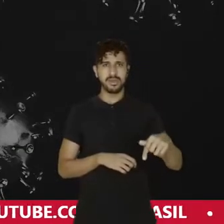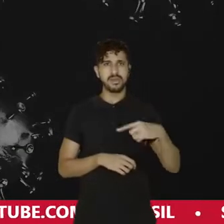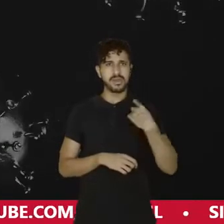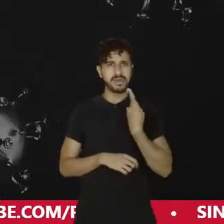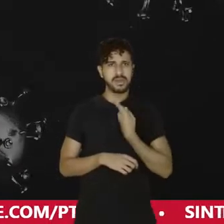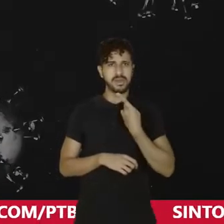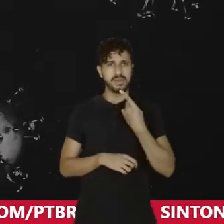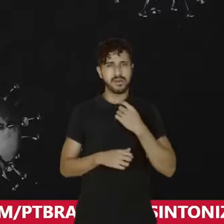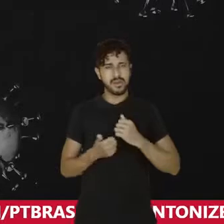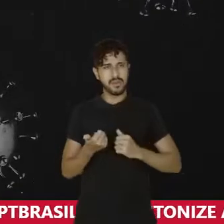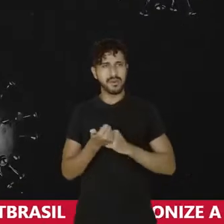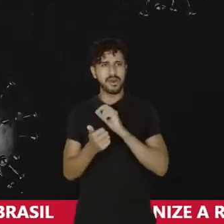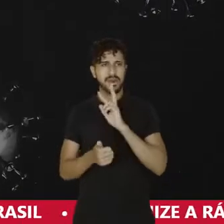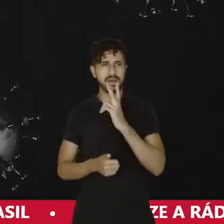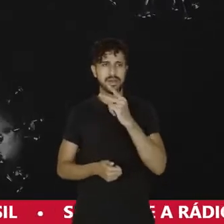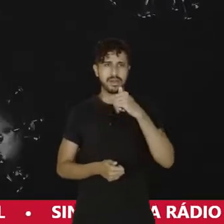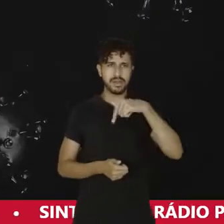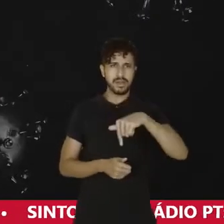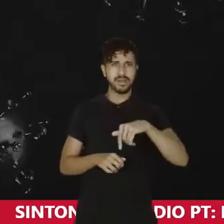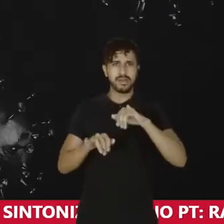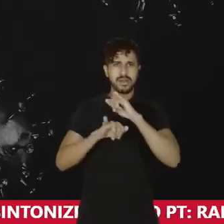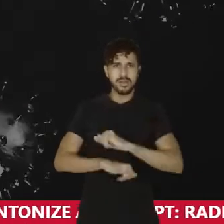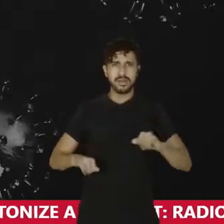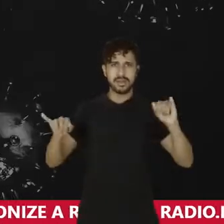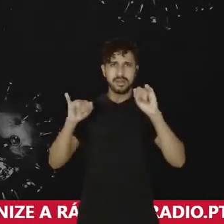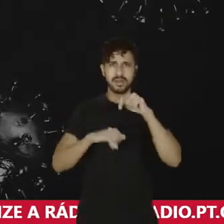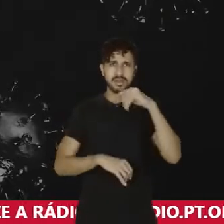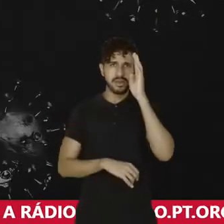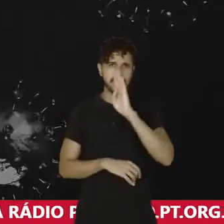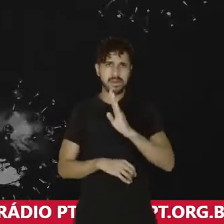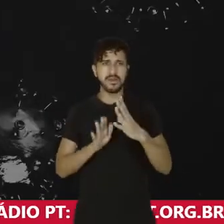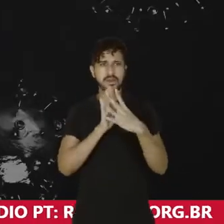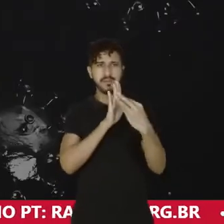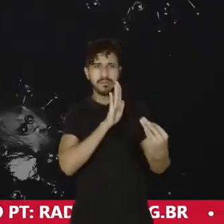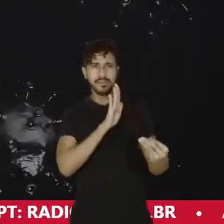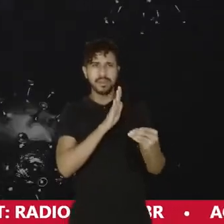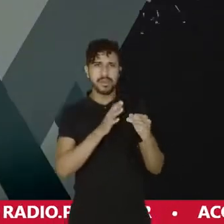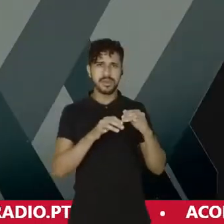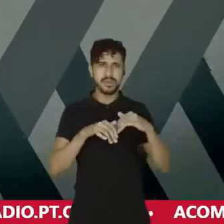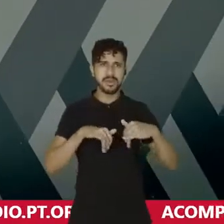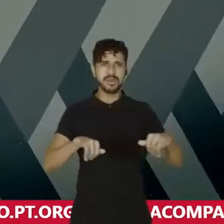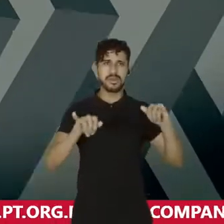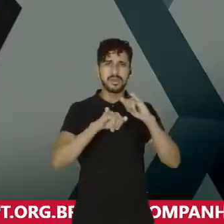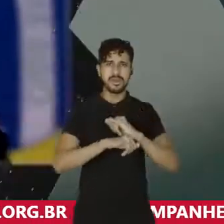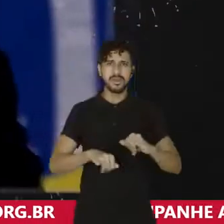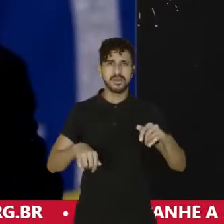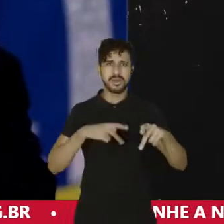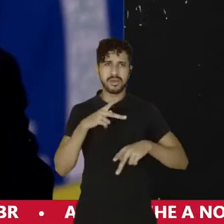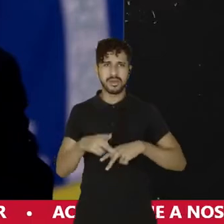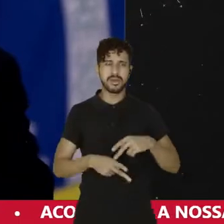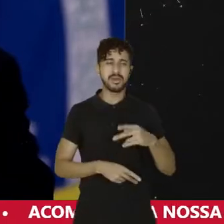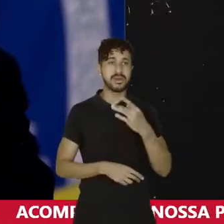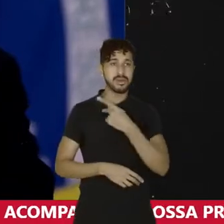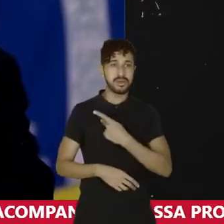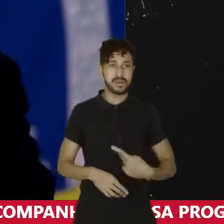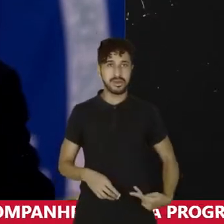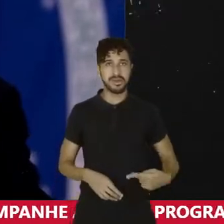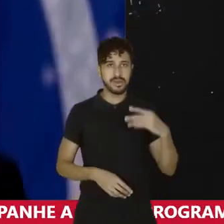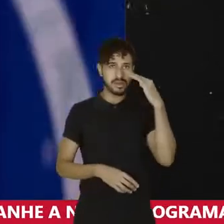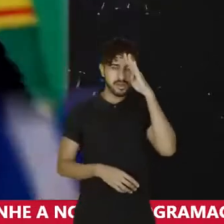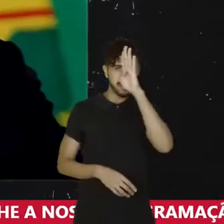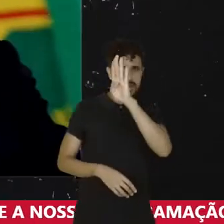postei na hidroxicloroquina eu comecei a pregar isso no Brasil a da exemplo e comecei a andar no Meio do Povo Presidente Jair